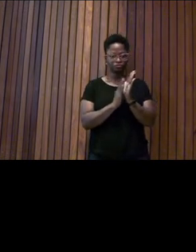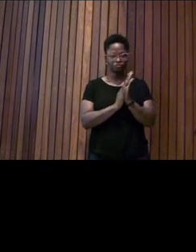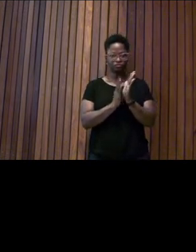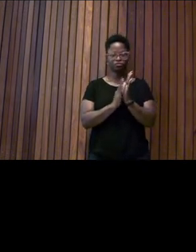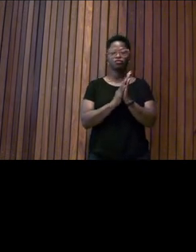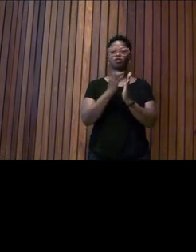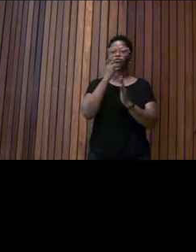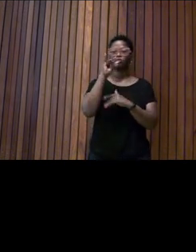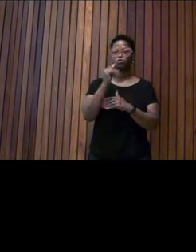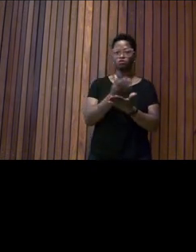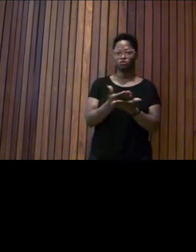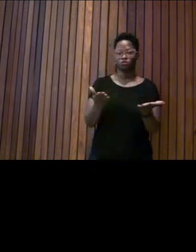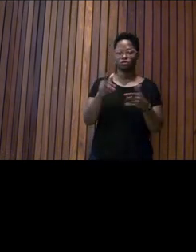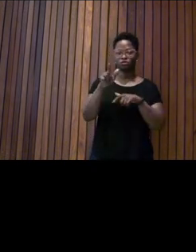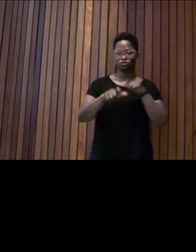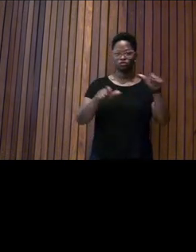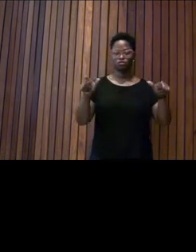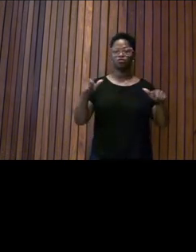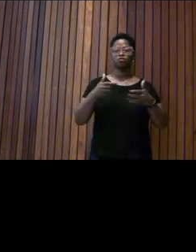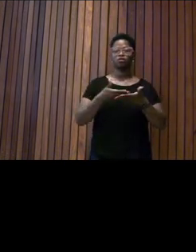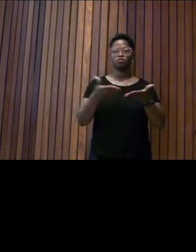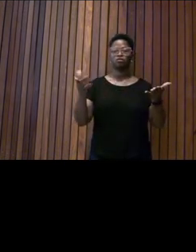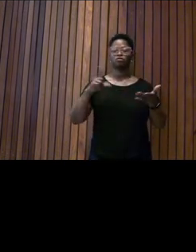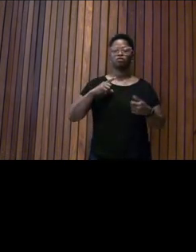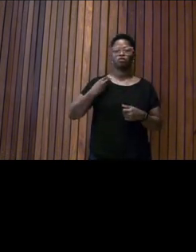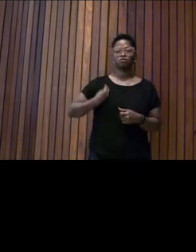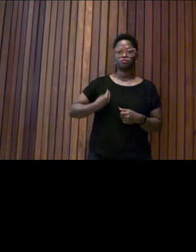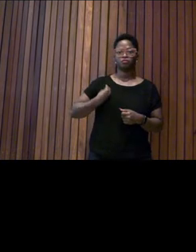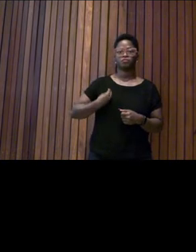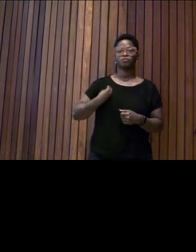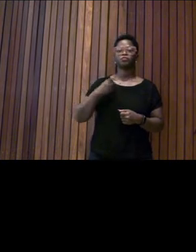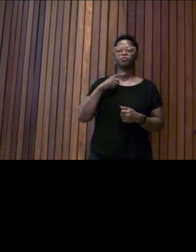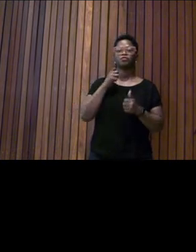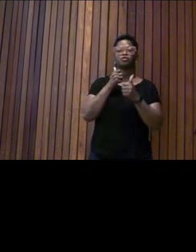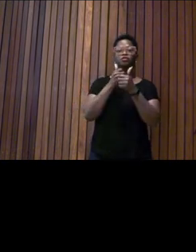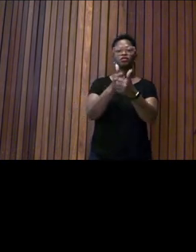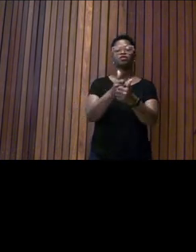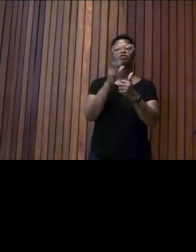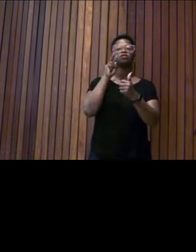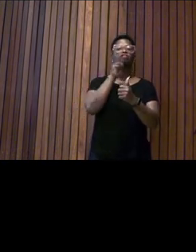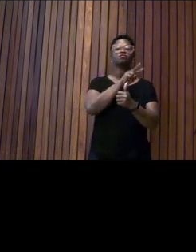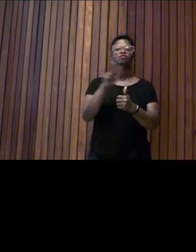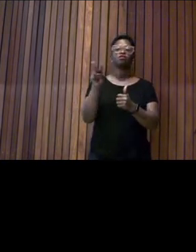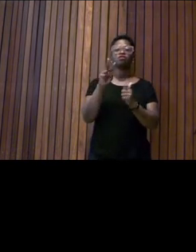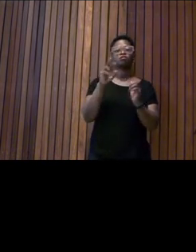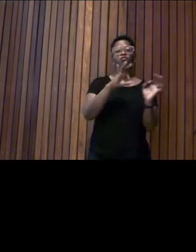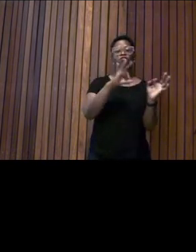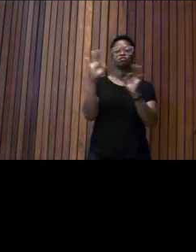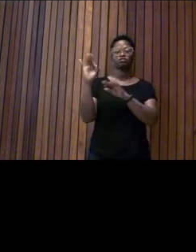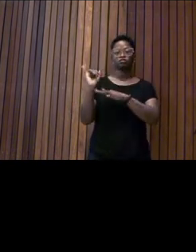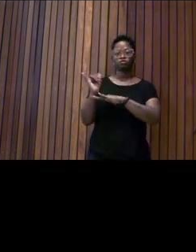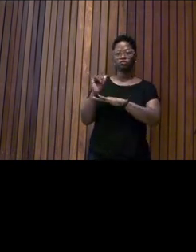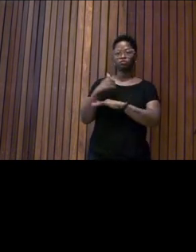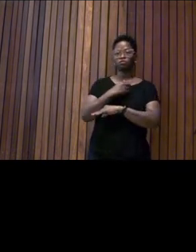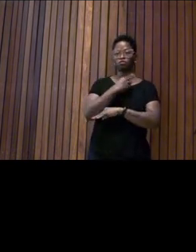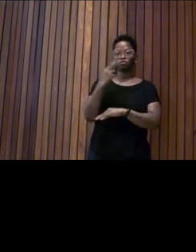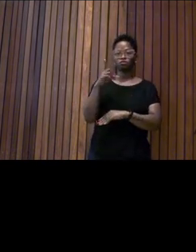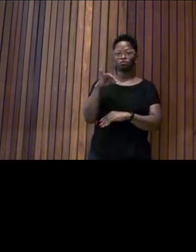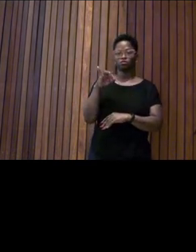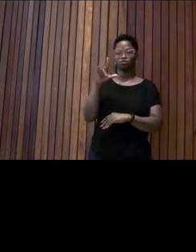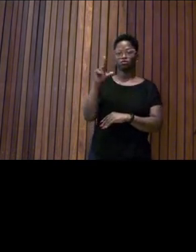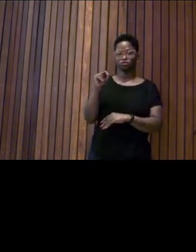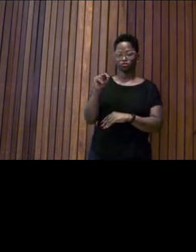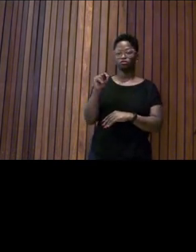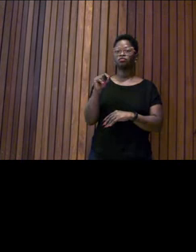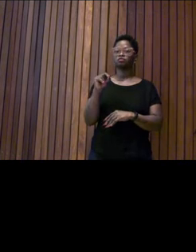Bom dia a todos, bom dia a todos que estão aqui presentes, a todos que estão acompanhando pelo YouTube. Meu nome é Diego Bevilacqua,